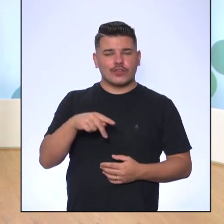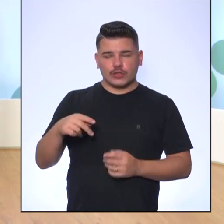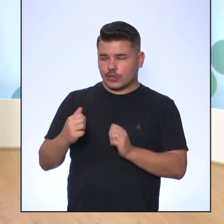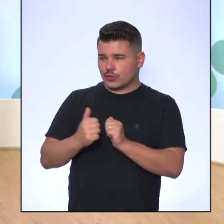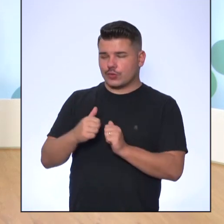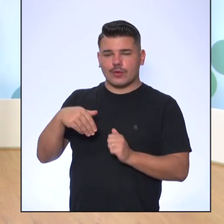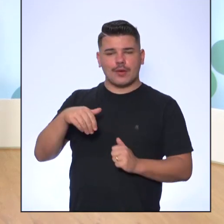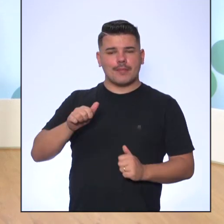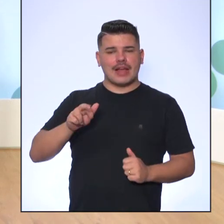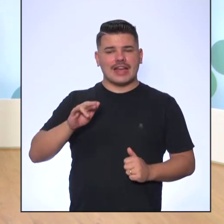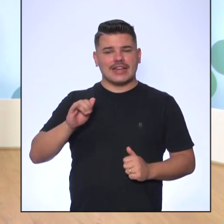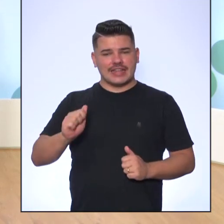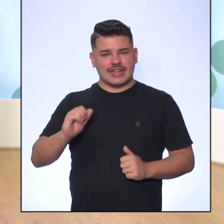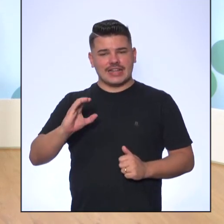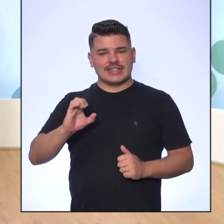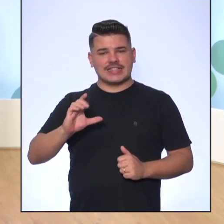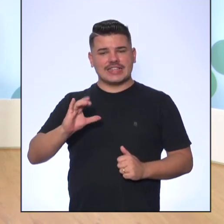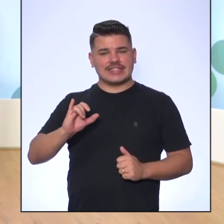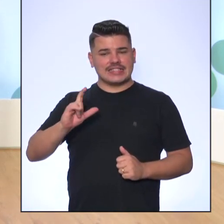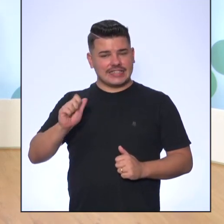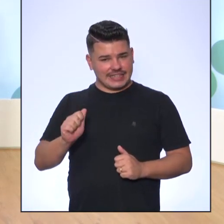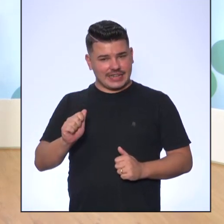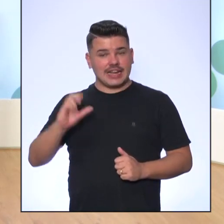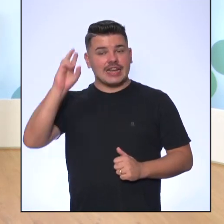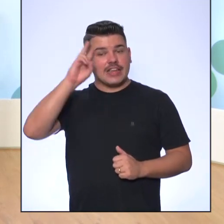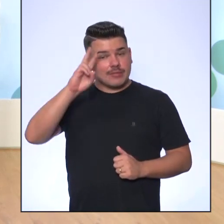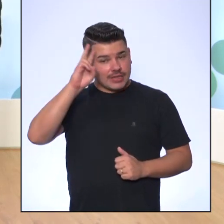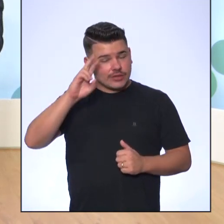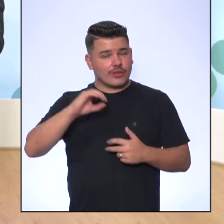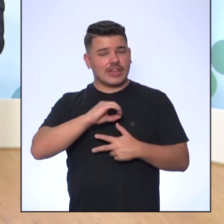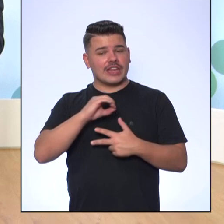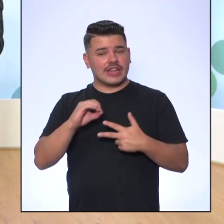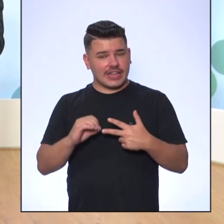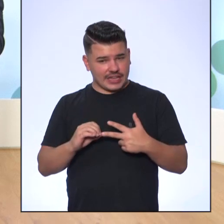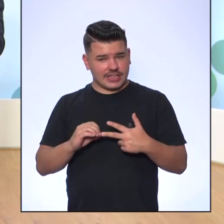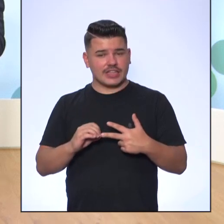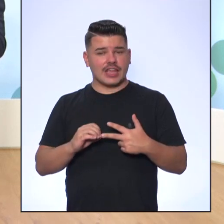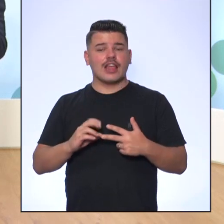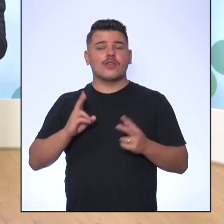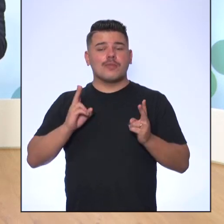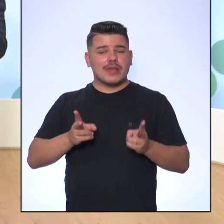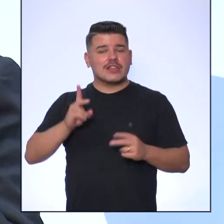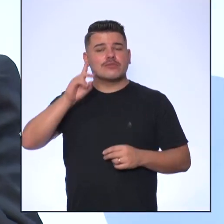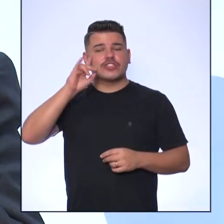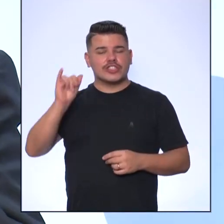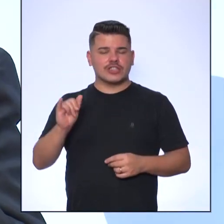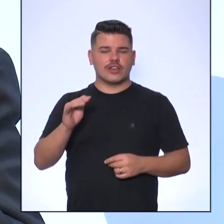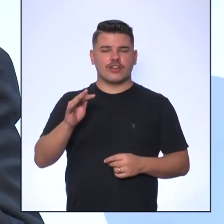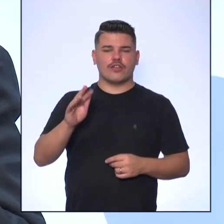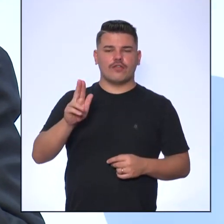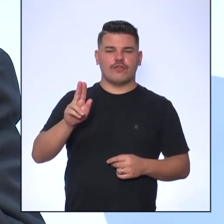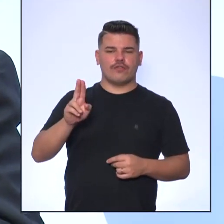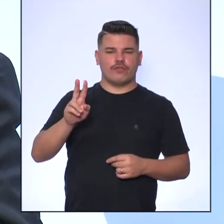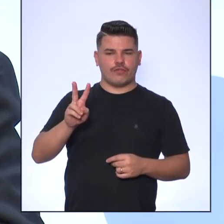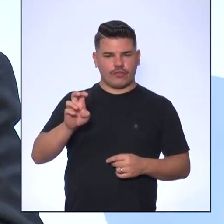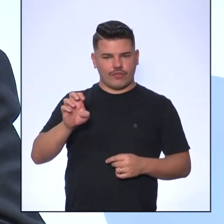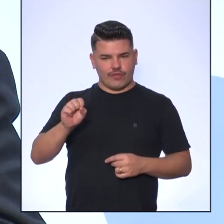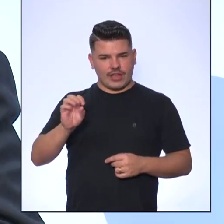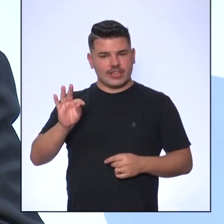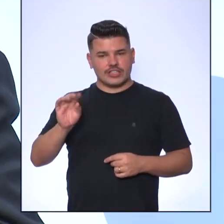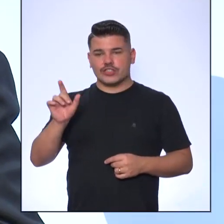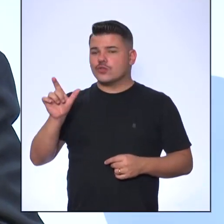Cecília, ela falando aqui, lembrando que o Enem Digital é no mesmo dia da FUVEST. Aliás, o Gustavo, que está aqui, que trabalha